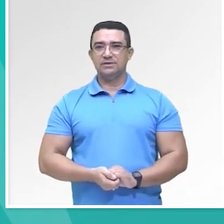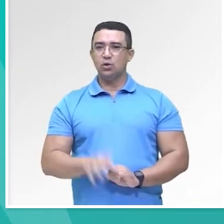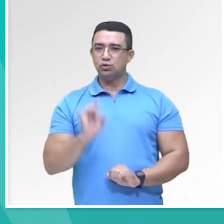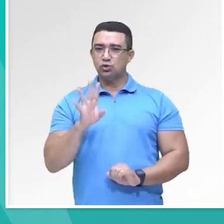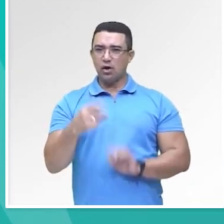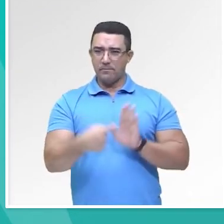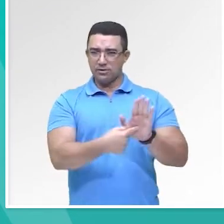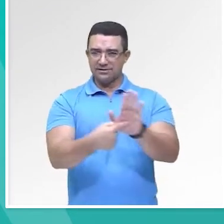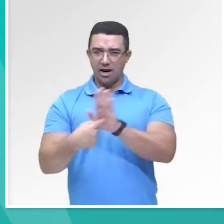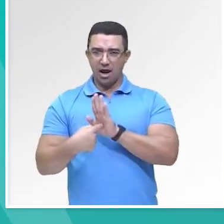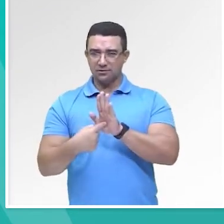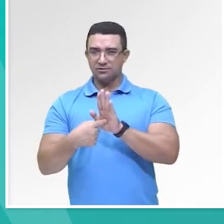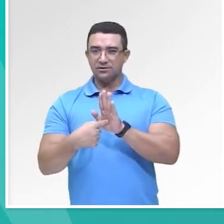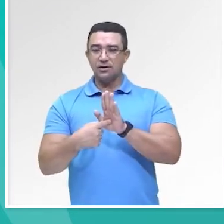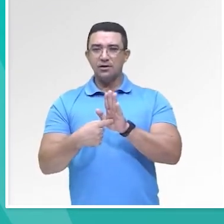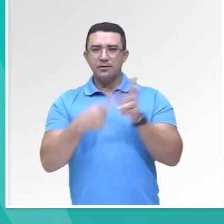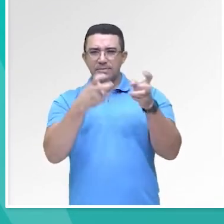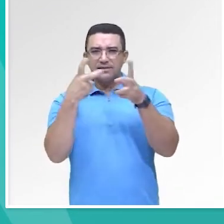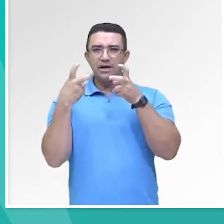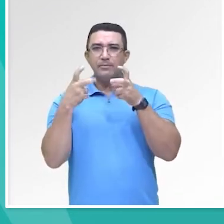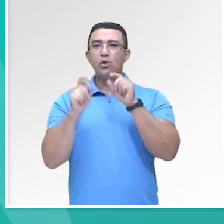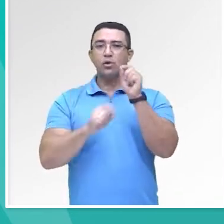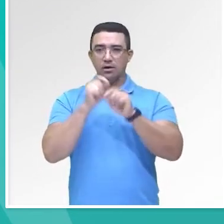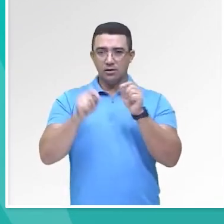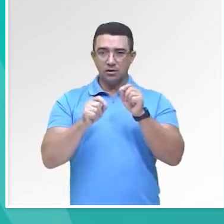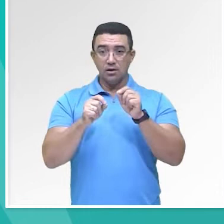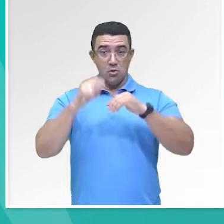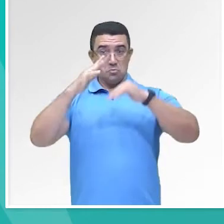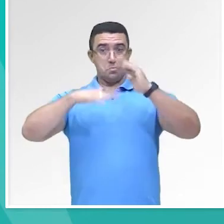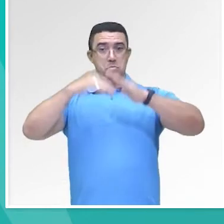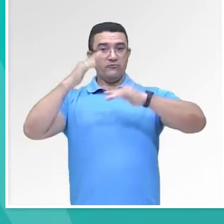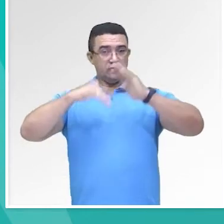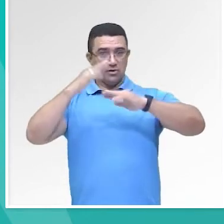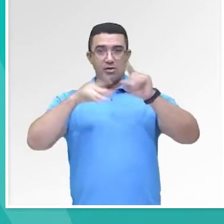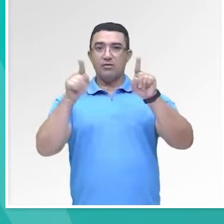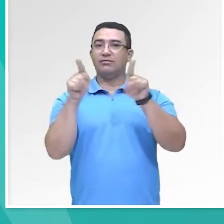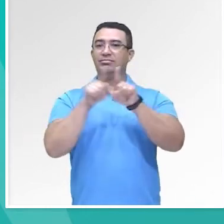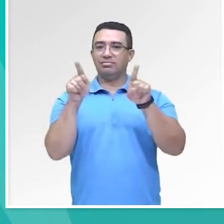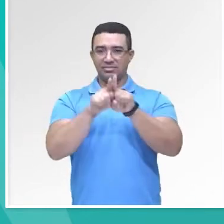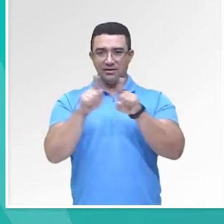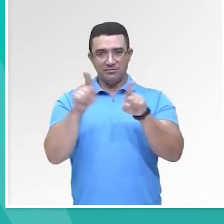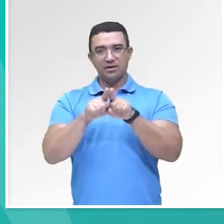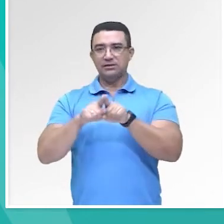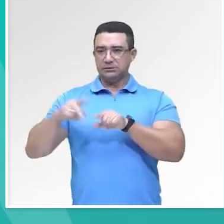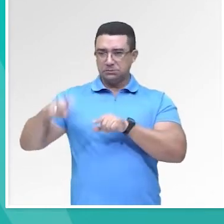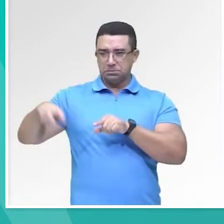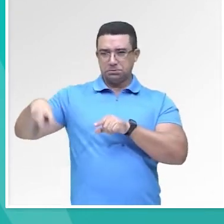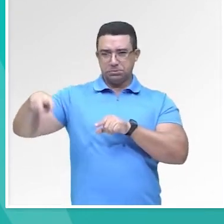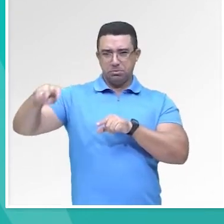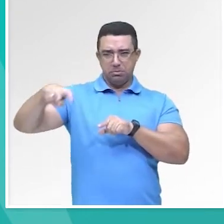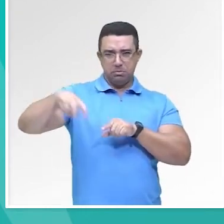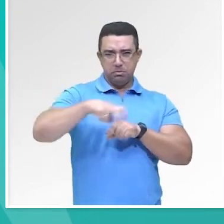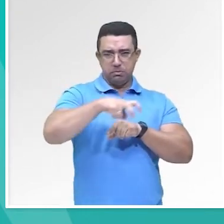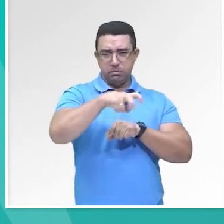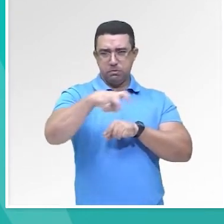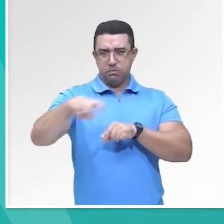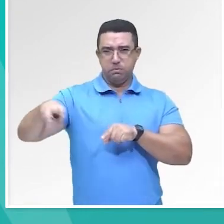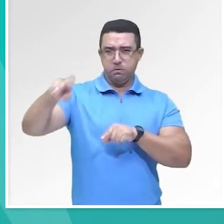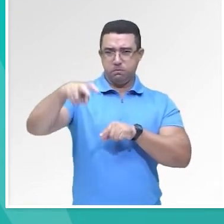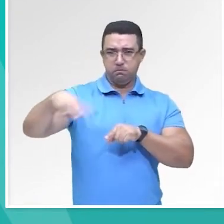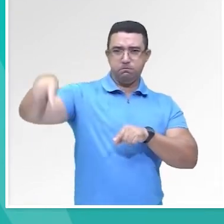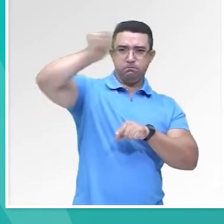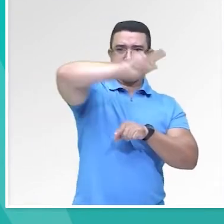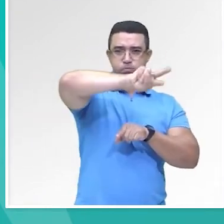nossas imagens, então observem que o nosso atleta, ele também faz um percurso, mas ele faz um percurso